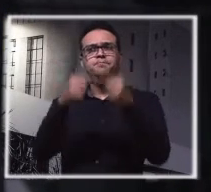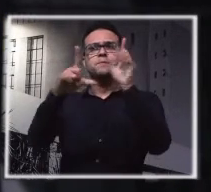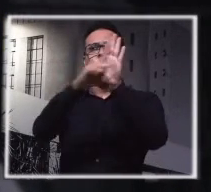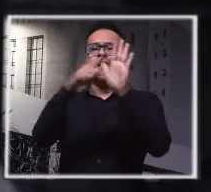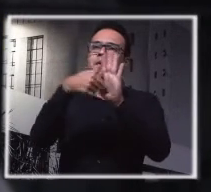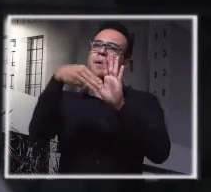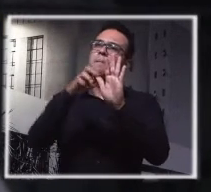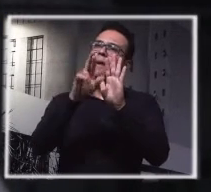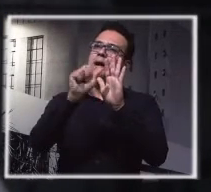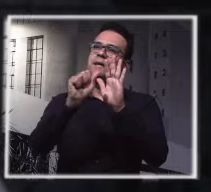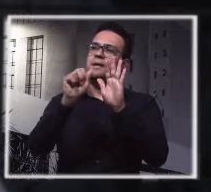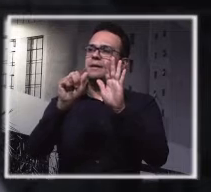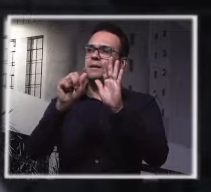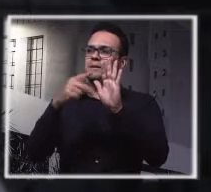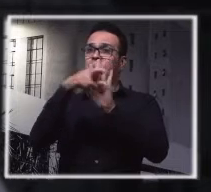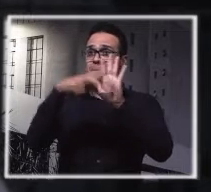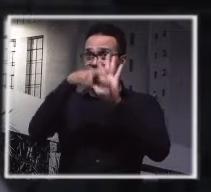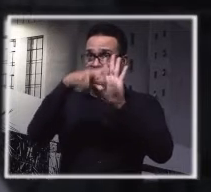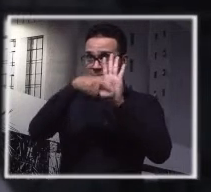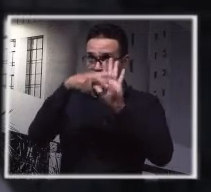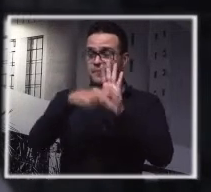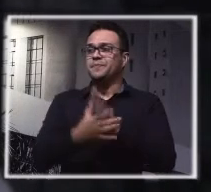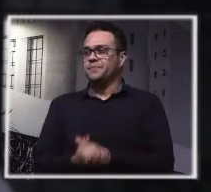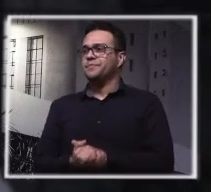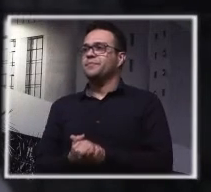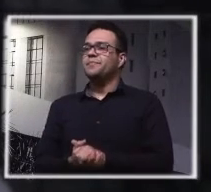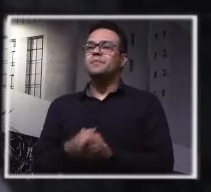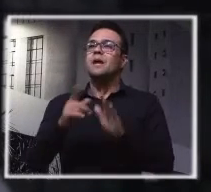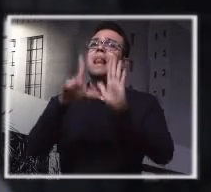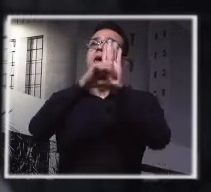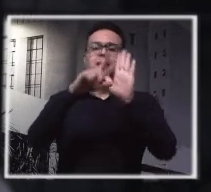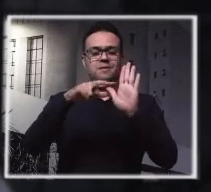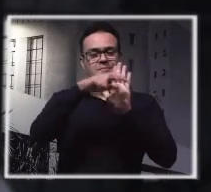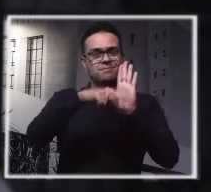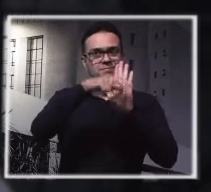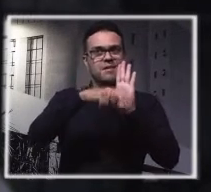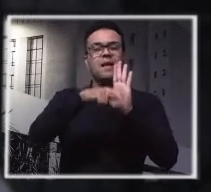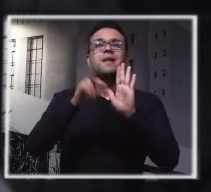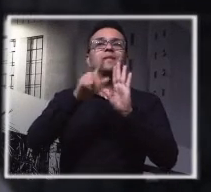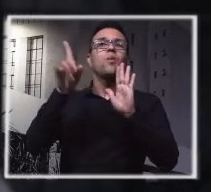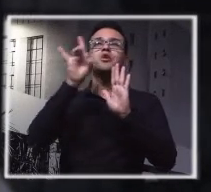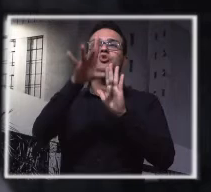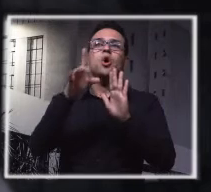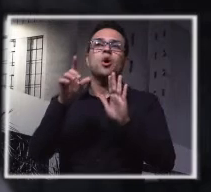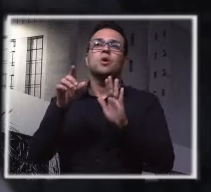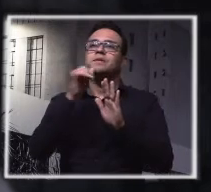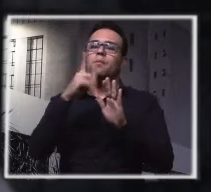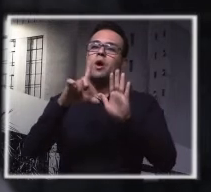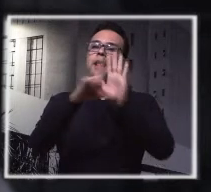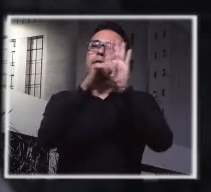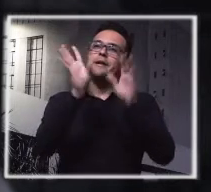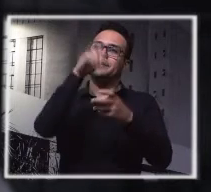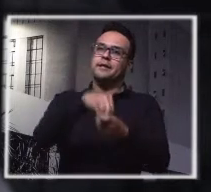Lei Maria da Penha. E eu gostaria de observar nesse momento que a Lei Maria da Penha não é apenas uma lei a ser aplicada